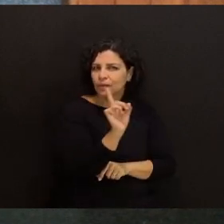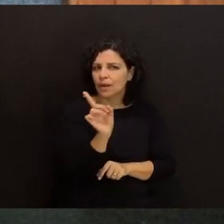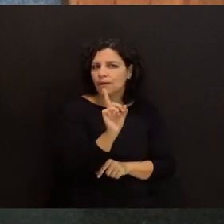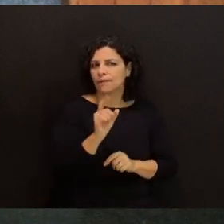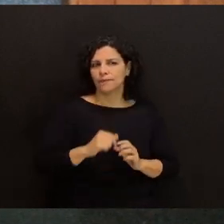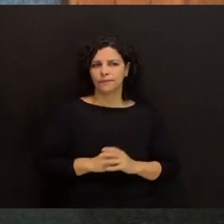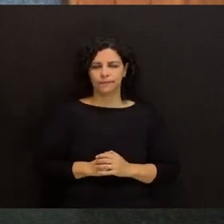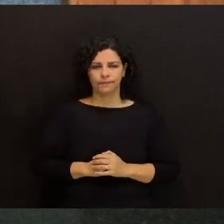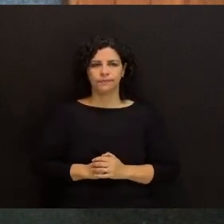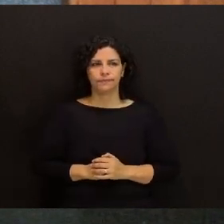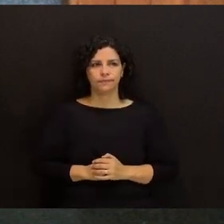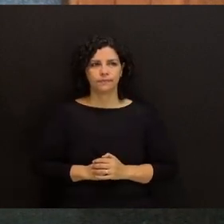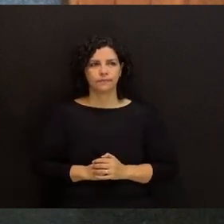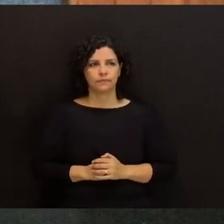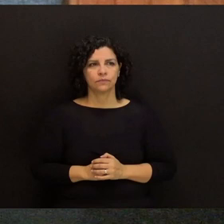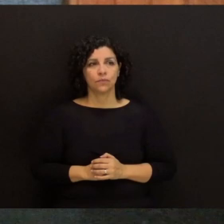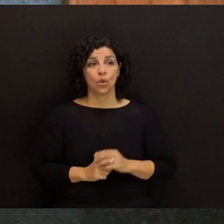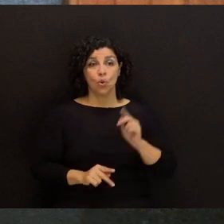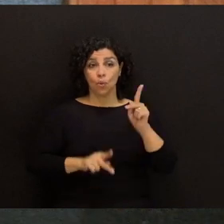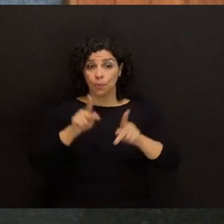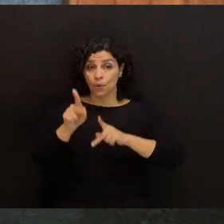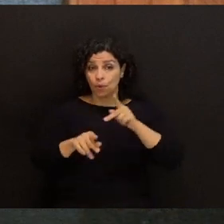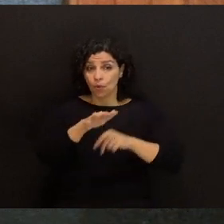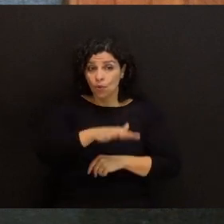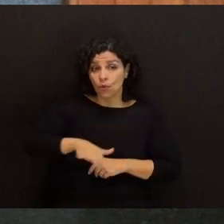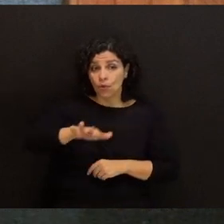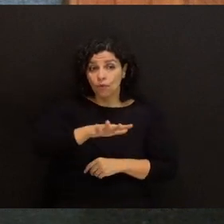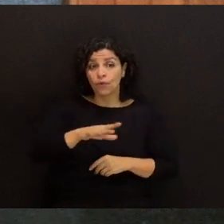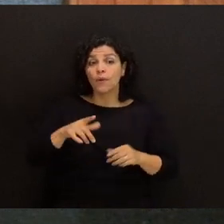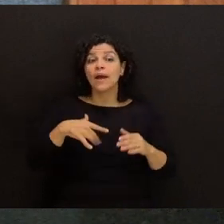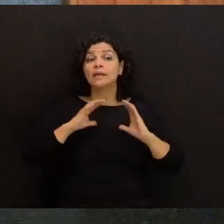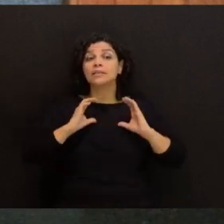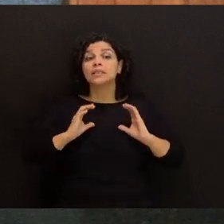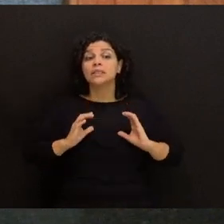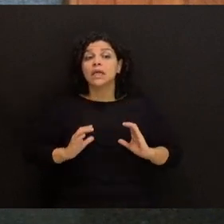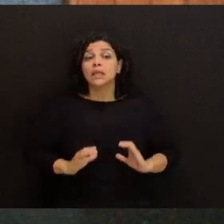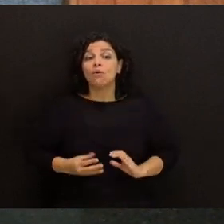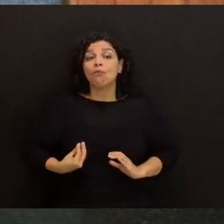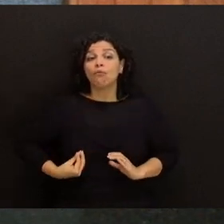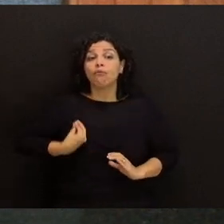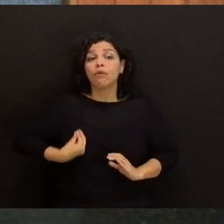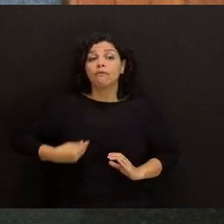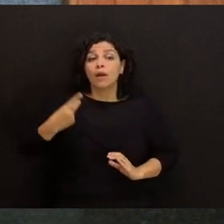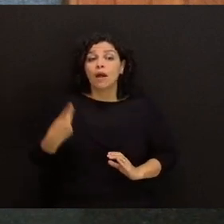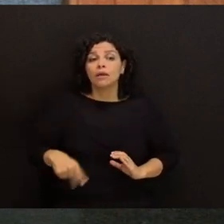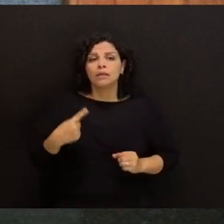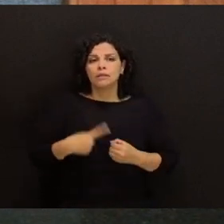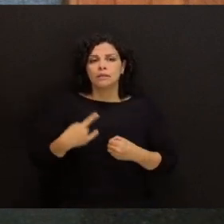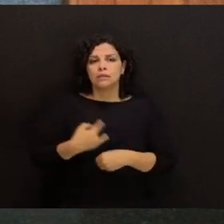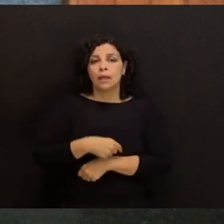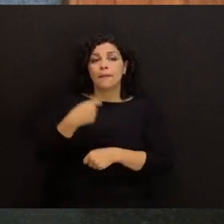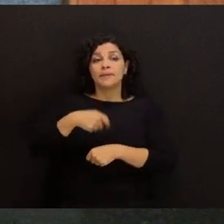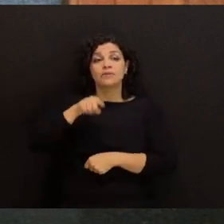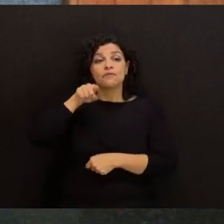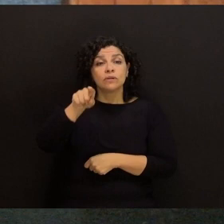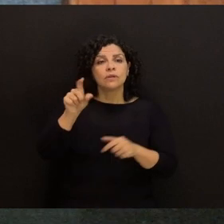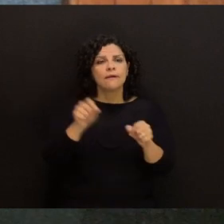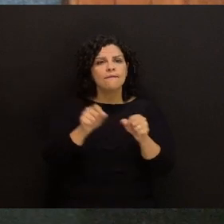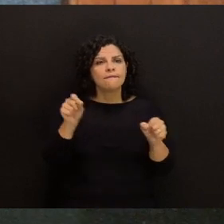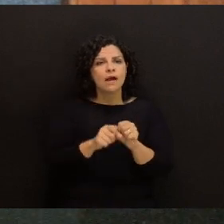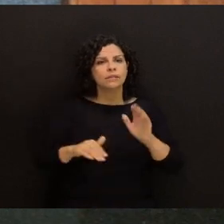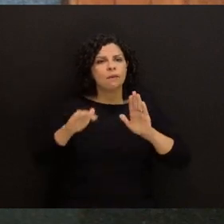uma atenção o povo é cidadão dessa cidade E precisa que a senhora faça